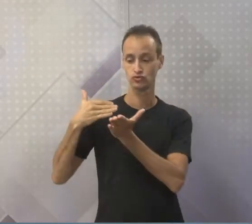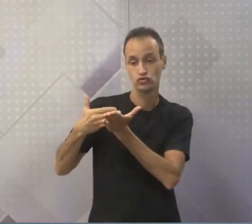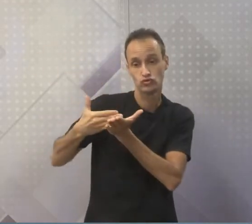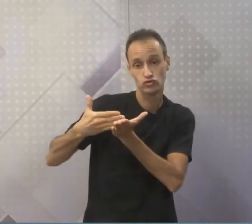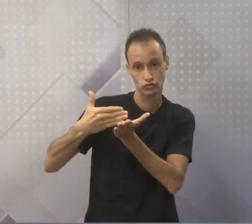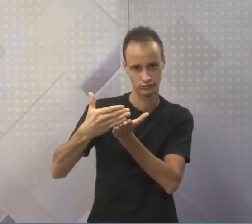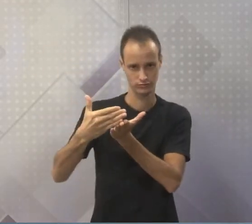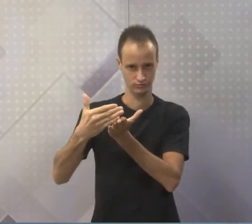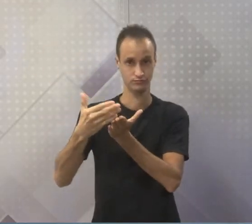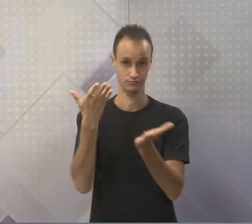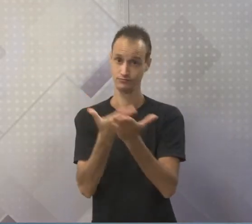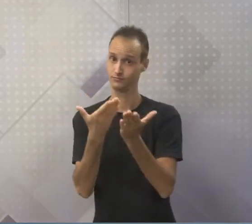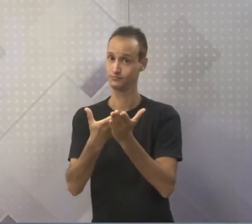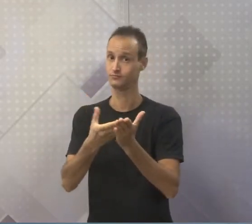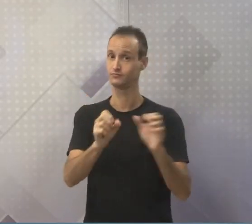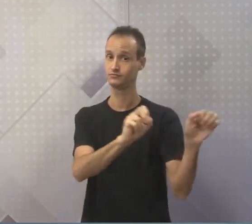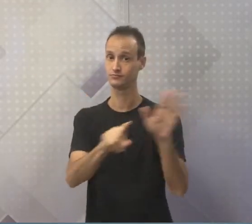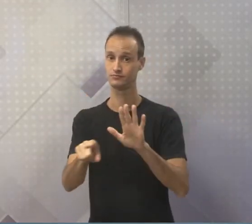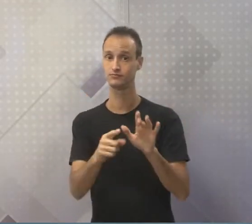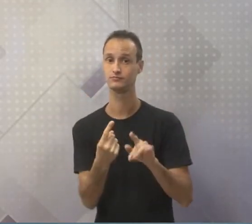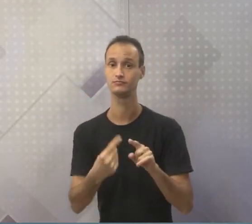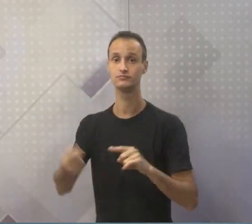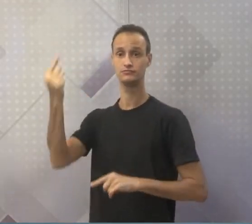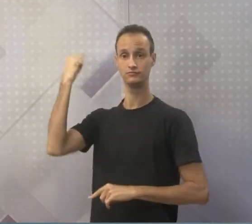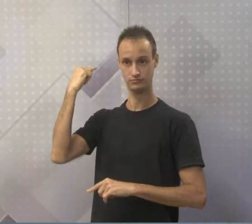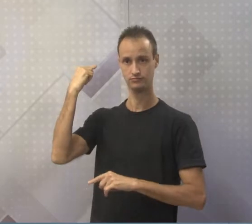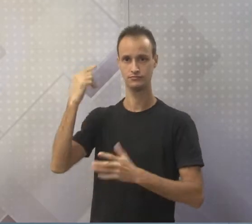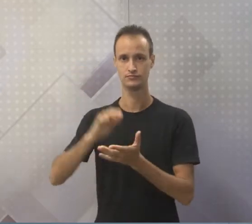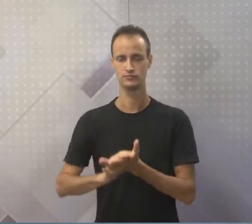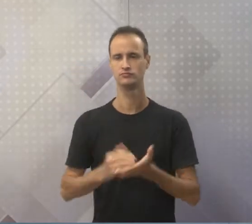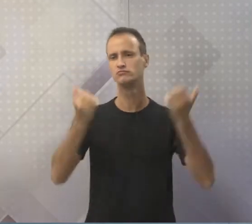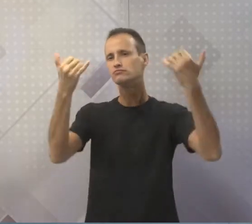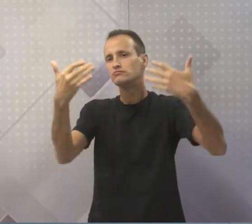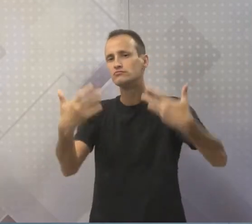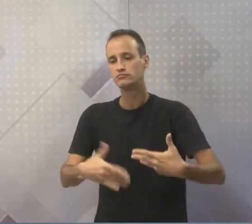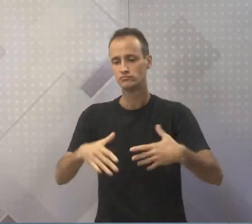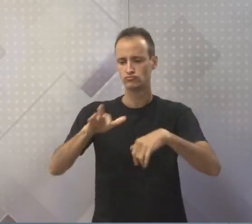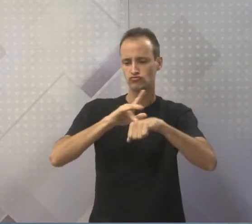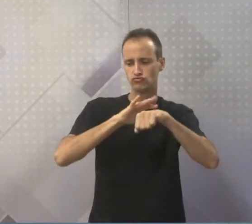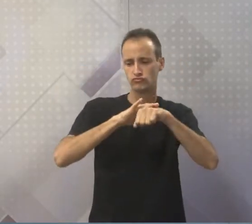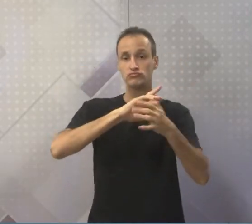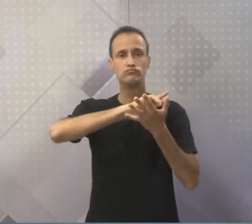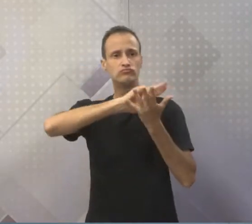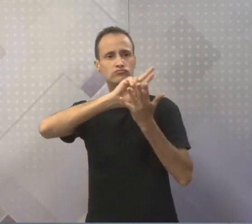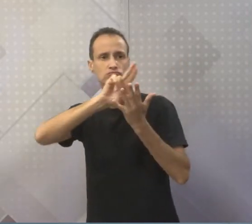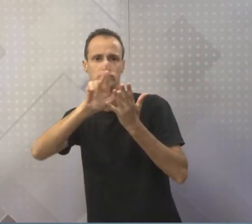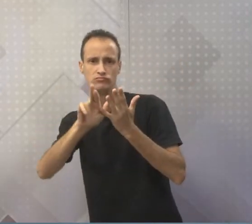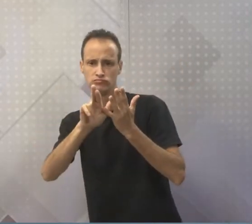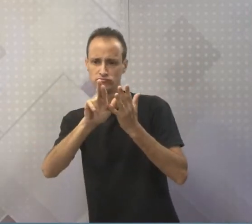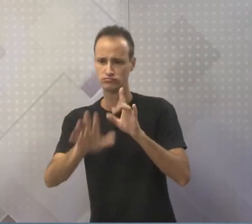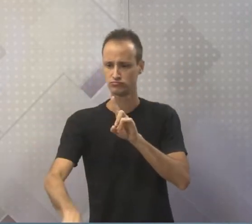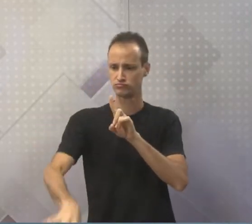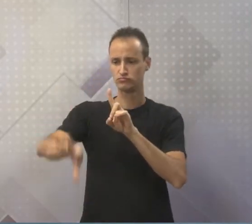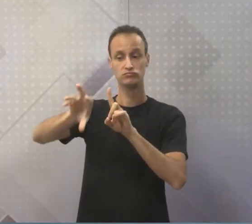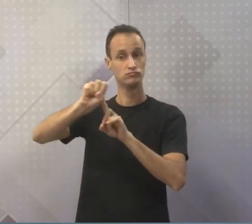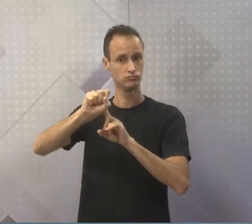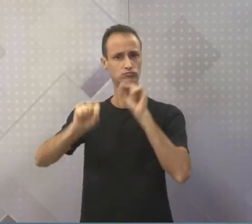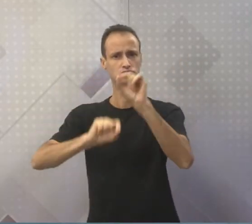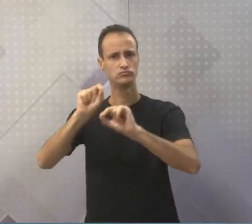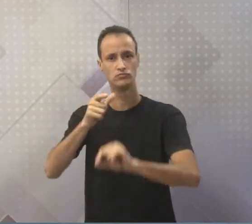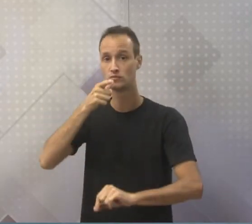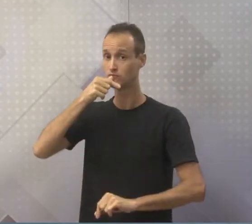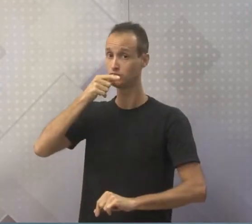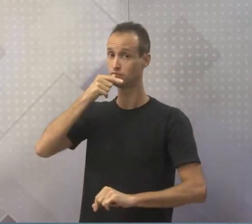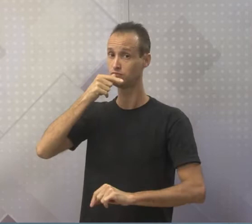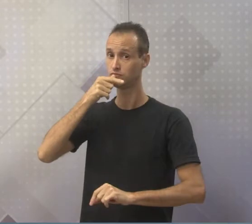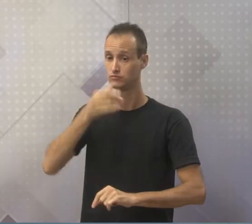continuidade à nossa aula da semana passada, a gente vai falar de doenças transmitidas pela água, parte